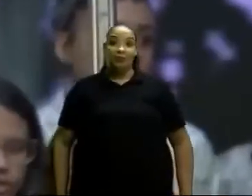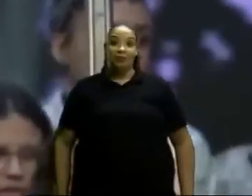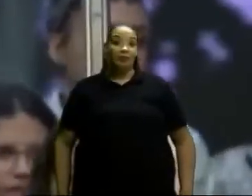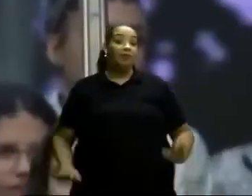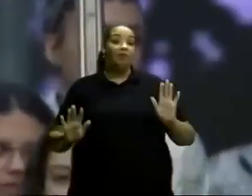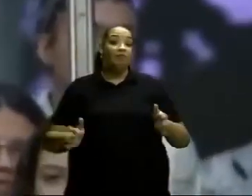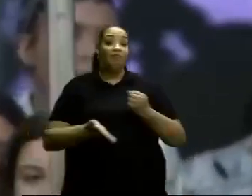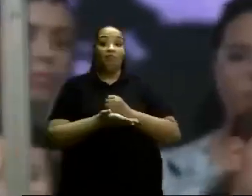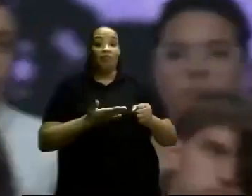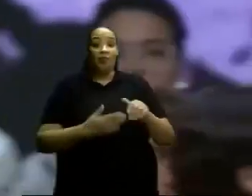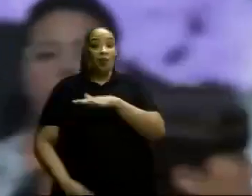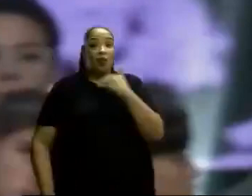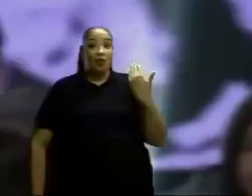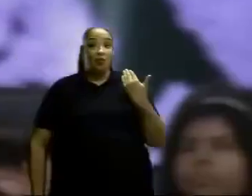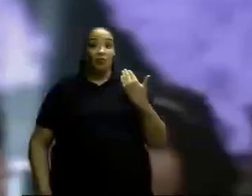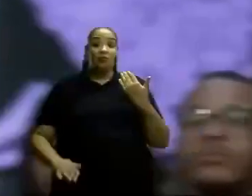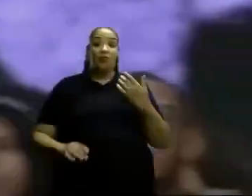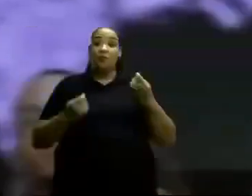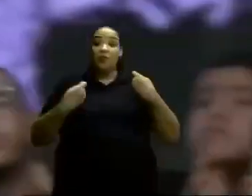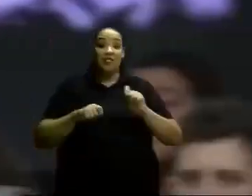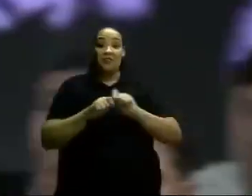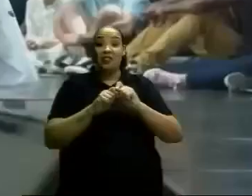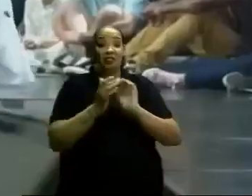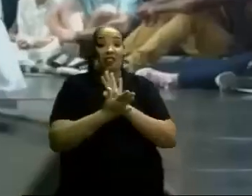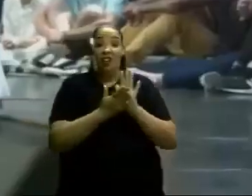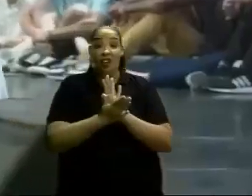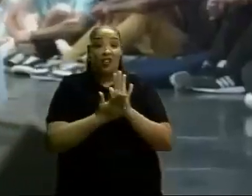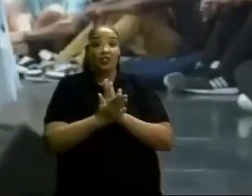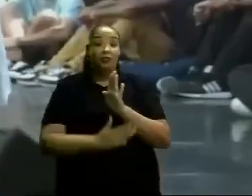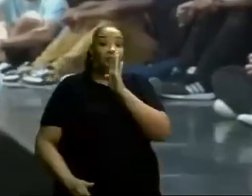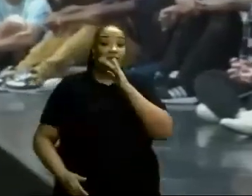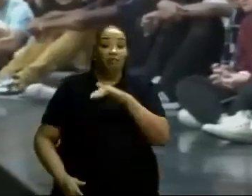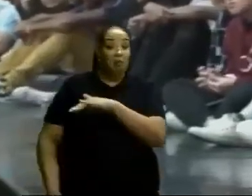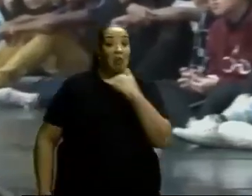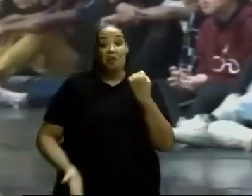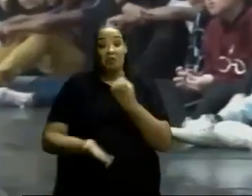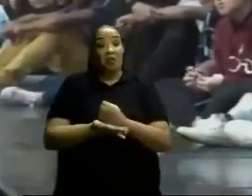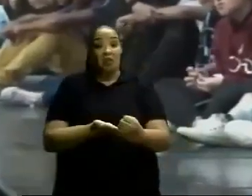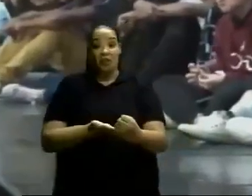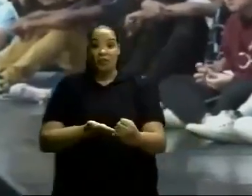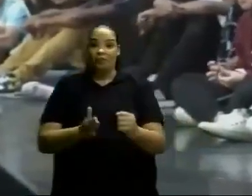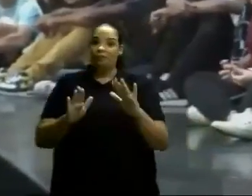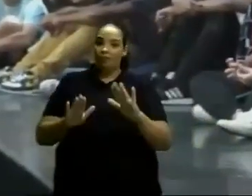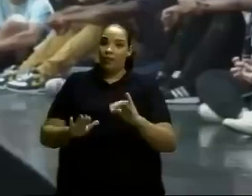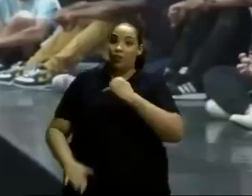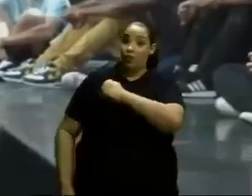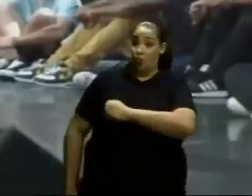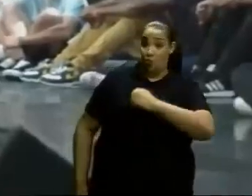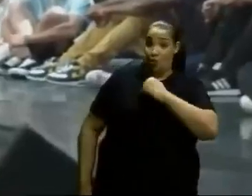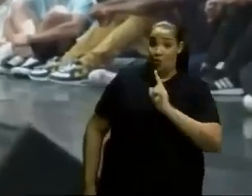morreu. Morto não se defende, não argumenta, não rebate, não protege. Tá morto. João tá